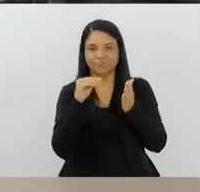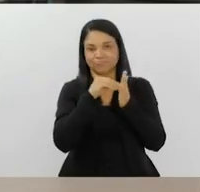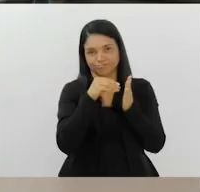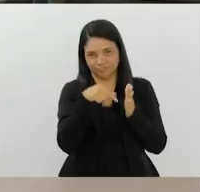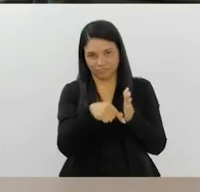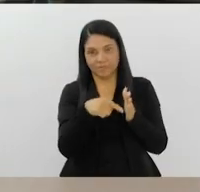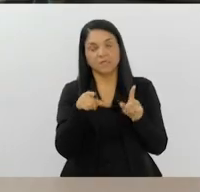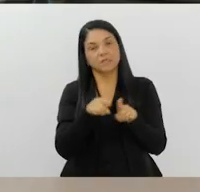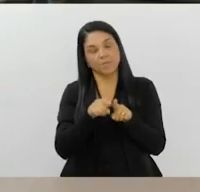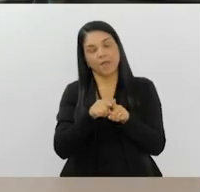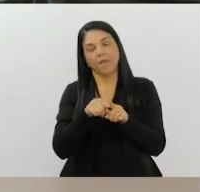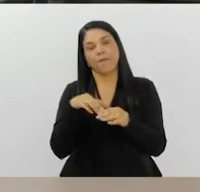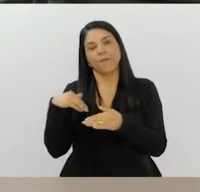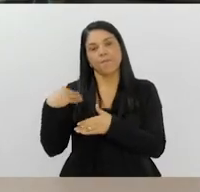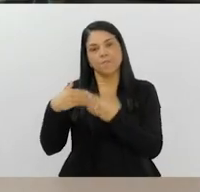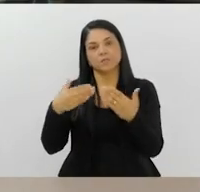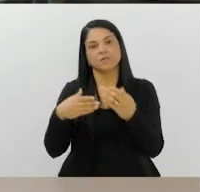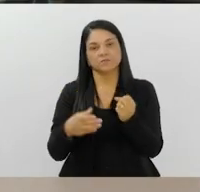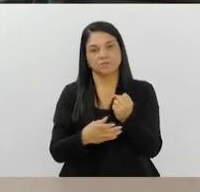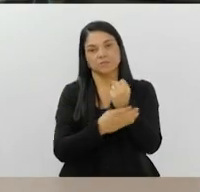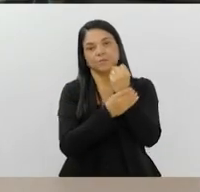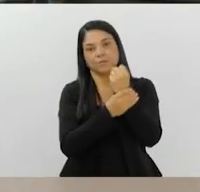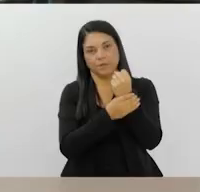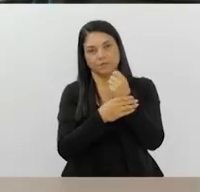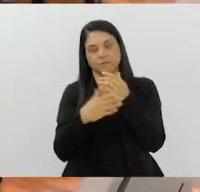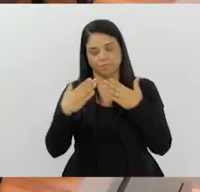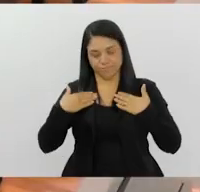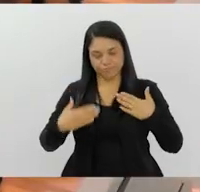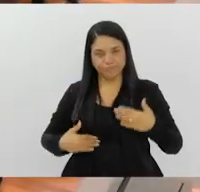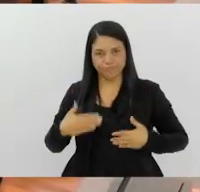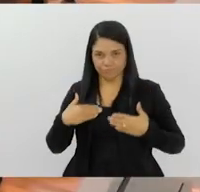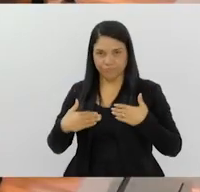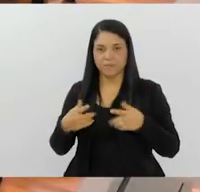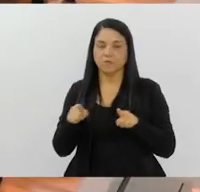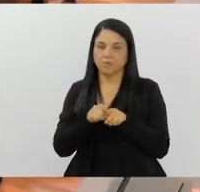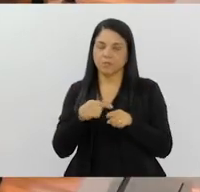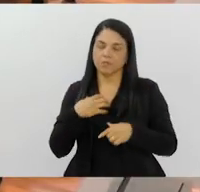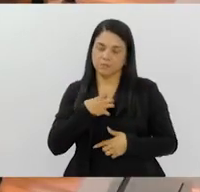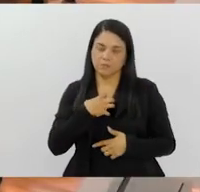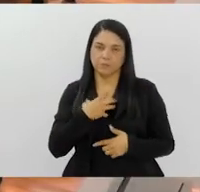insegurança que eu passo das abordagens é isso gente obrigada